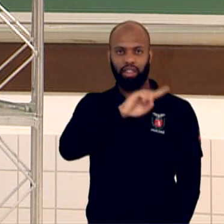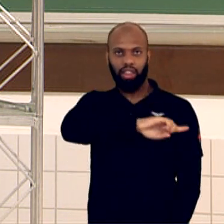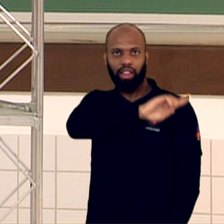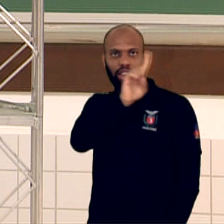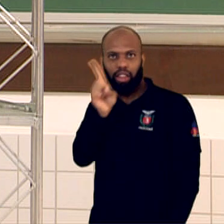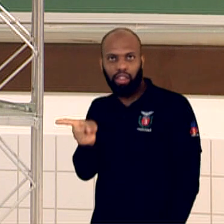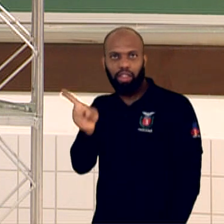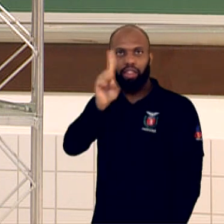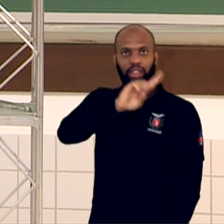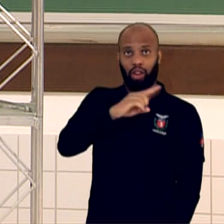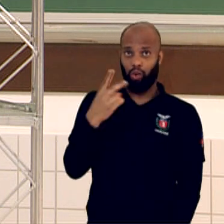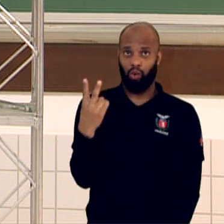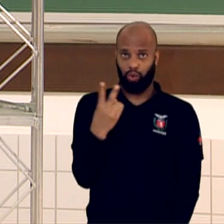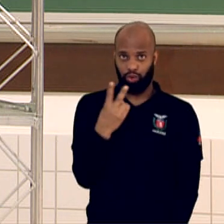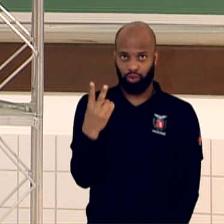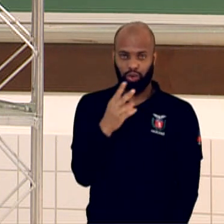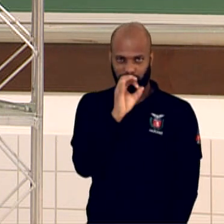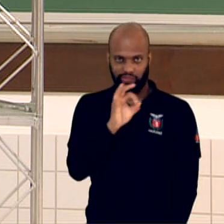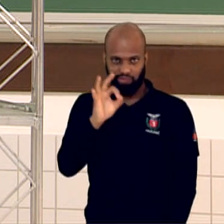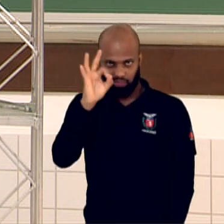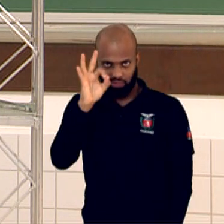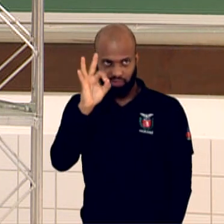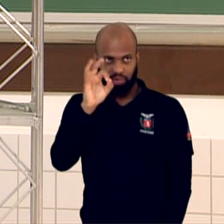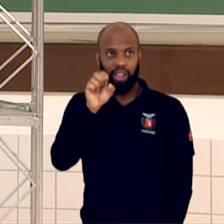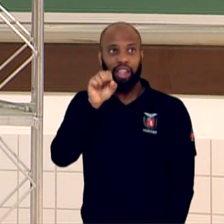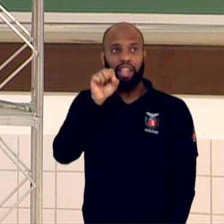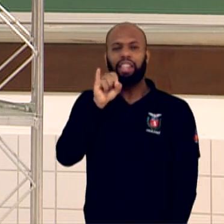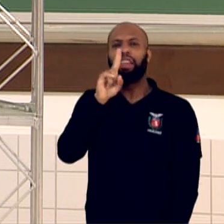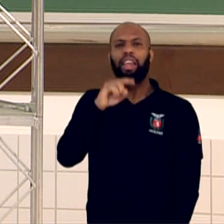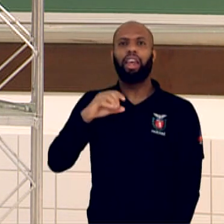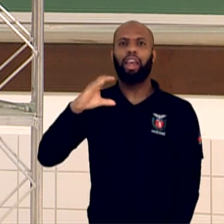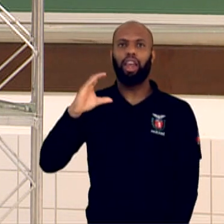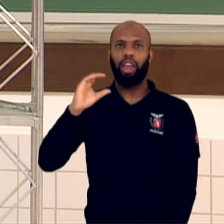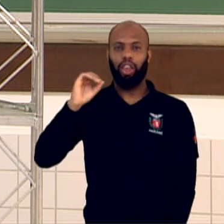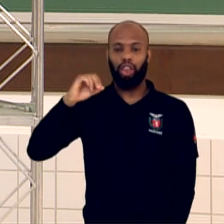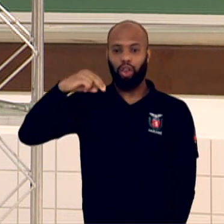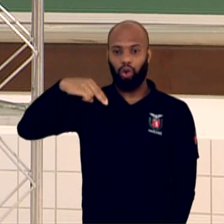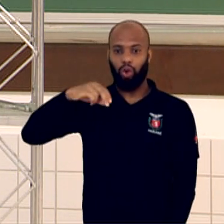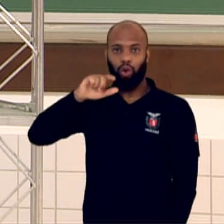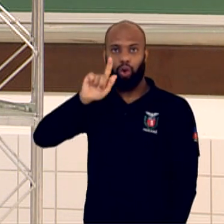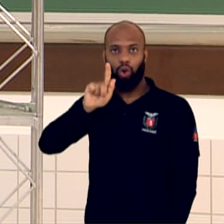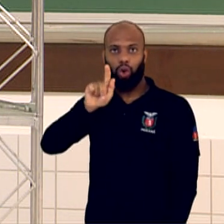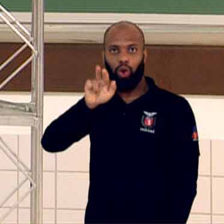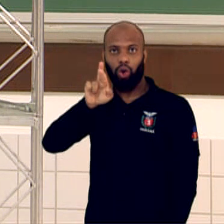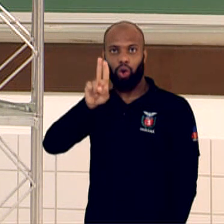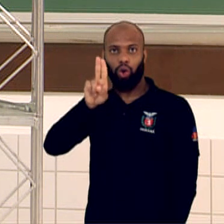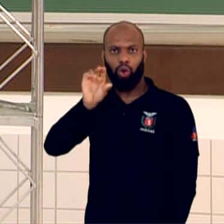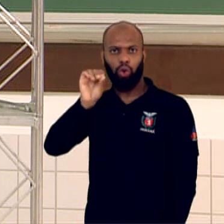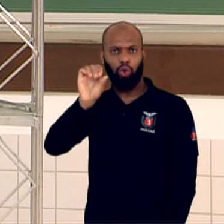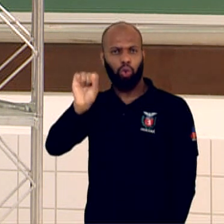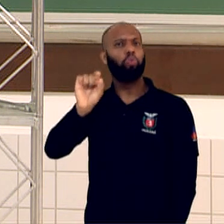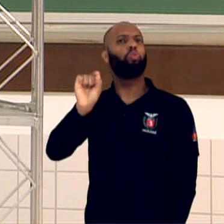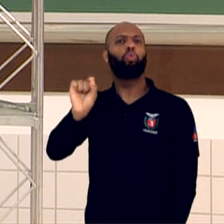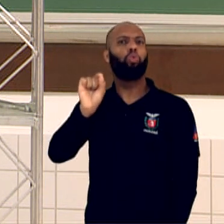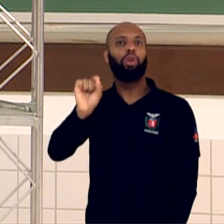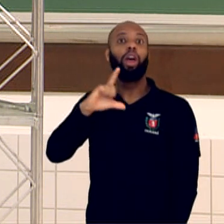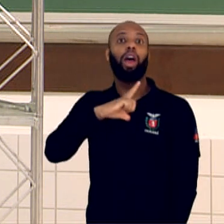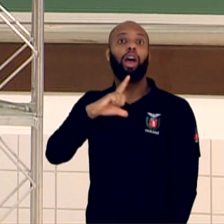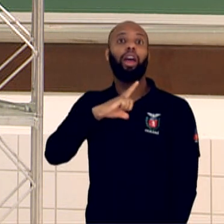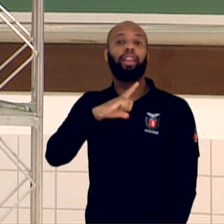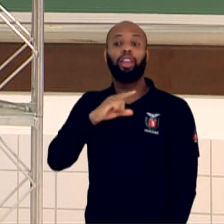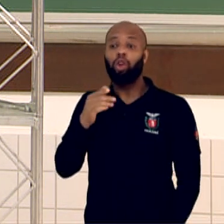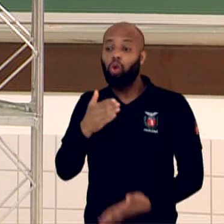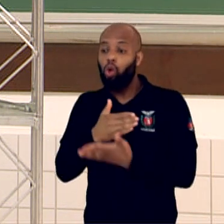são côngruos, né? Lembrando que arcos côngruos, né, conforme a definição que a gente viu há pouco, são arcos que possuem a